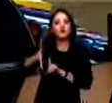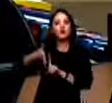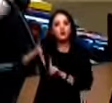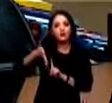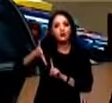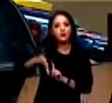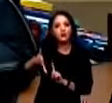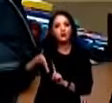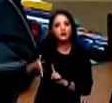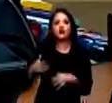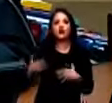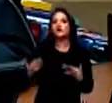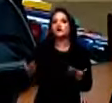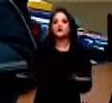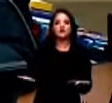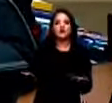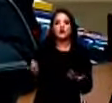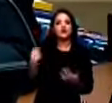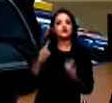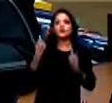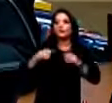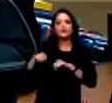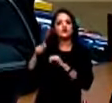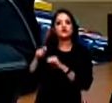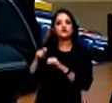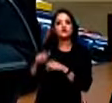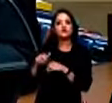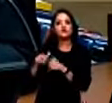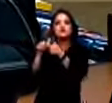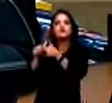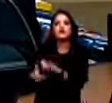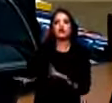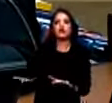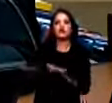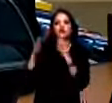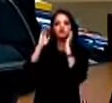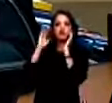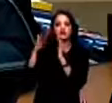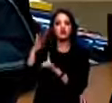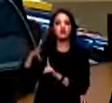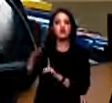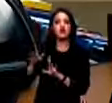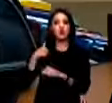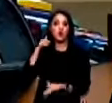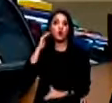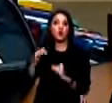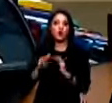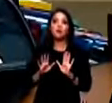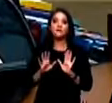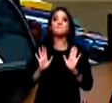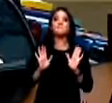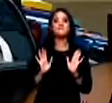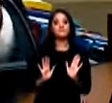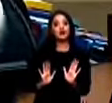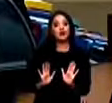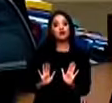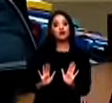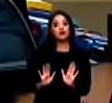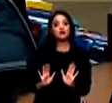se segue a sustentação oral, eu concordo com a questão de ordem. mas